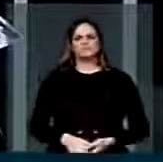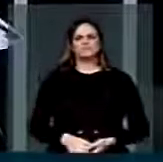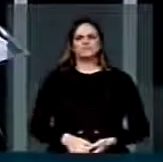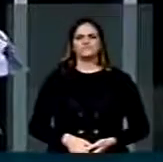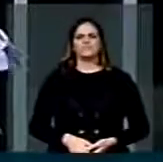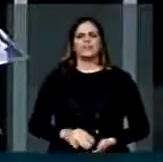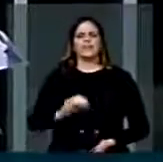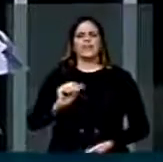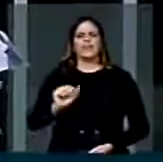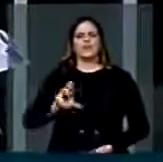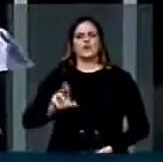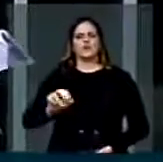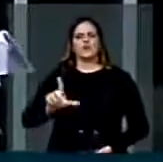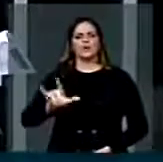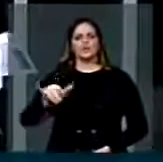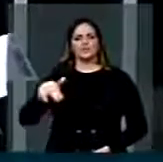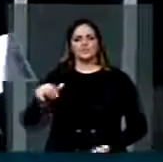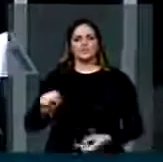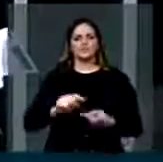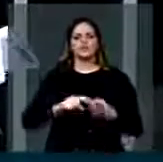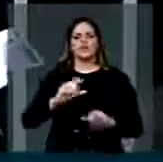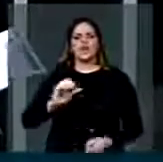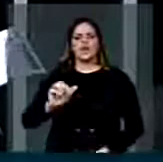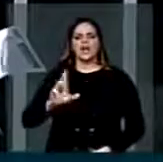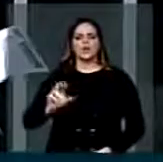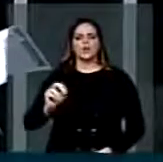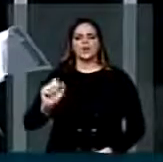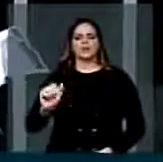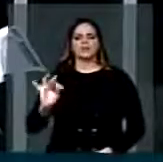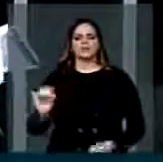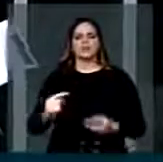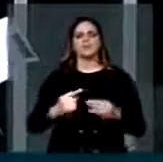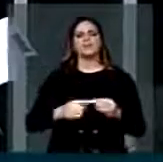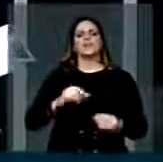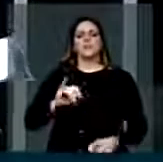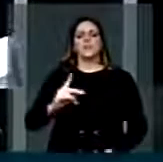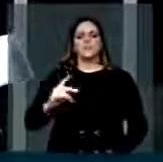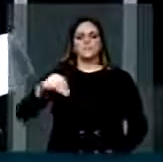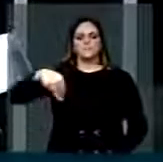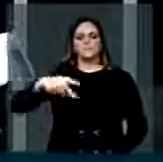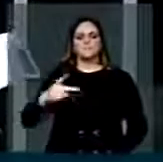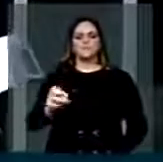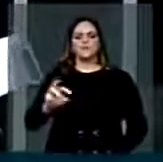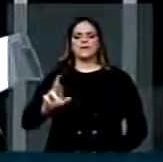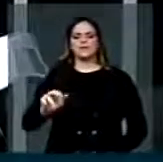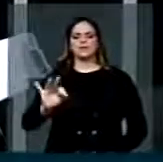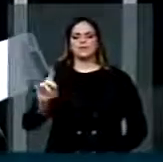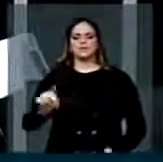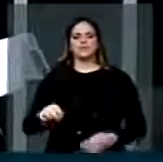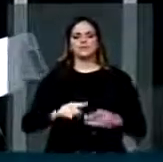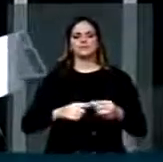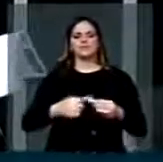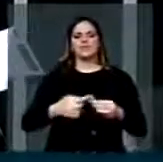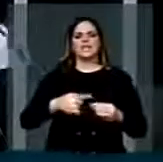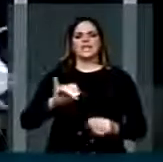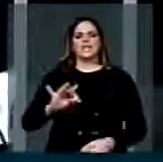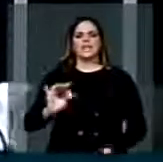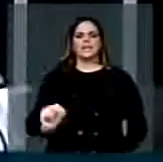para Carolinas, para Coroatá, Imperatriz, Tasso Fragoso,